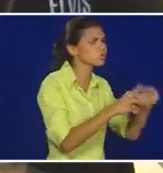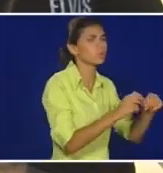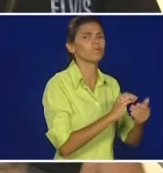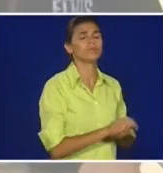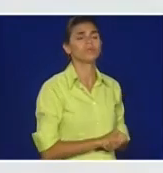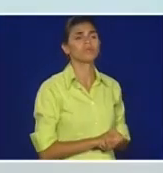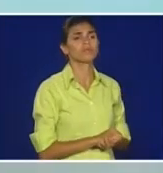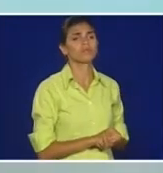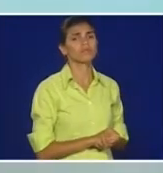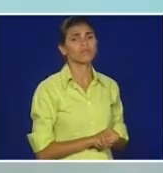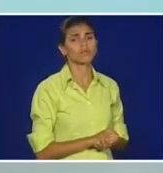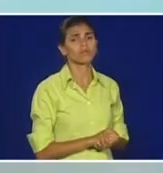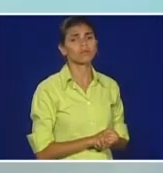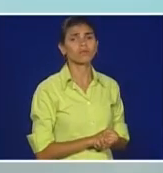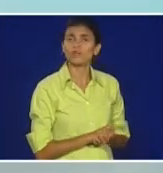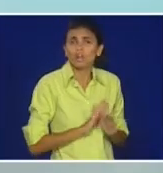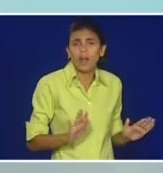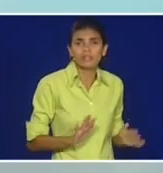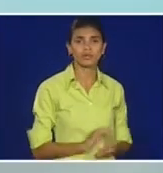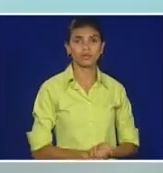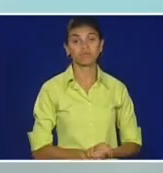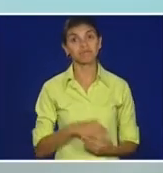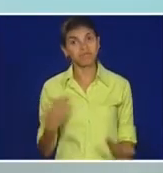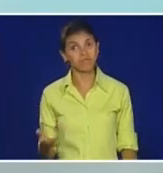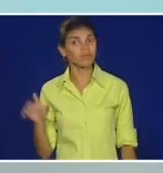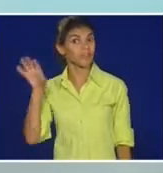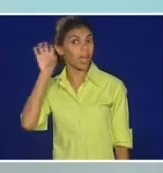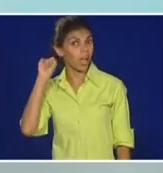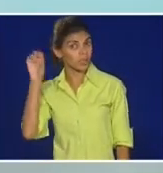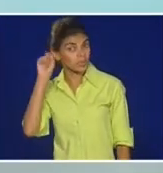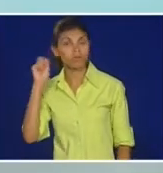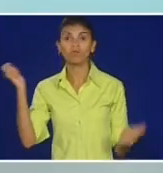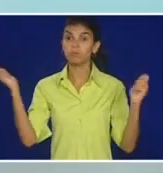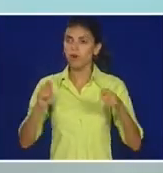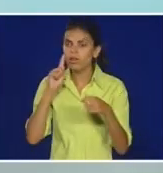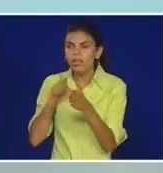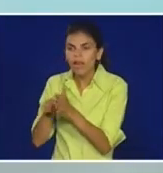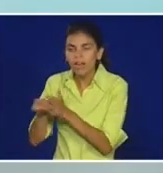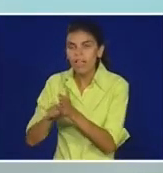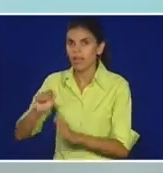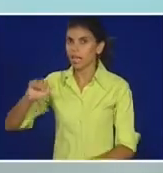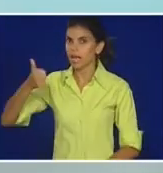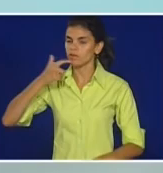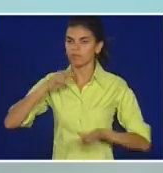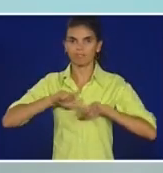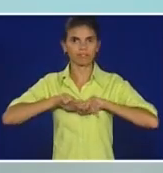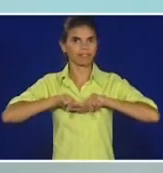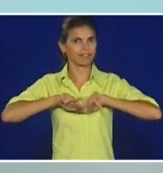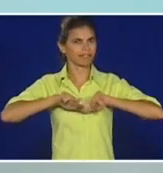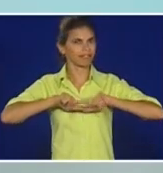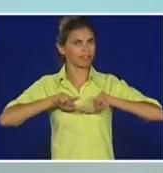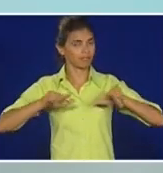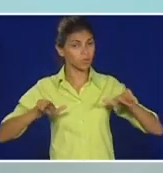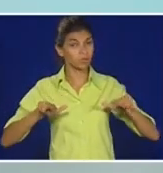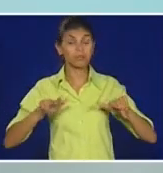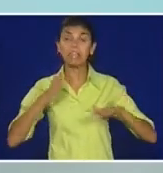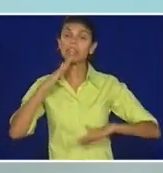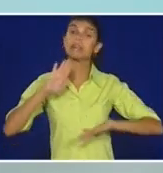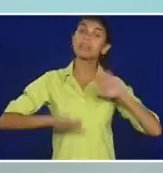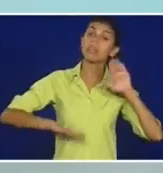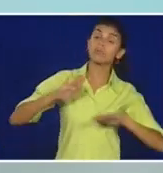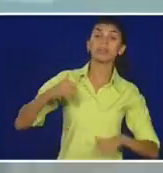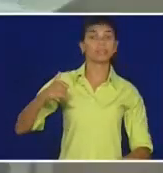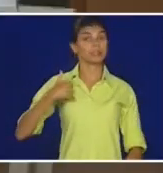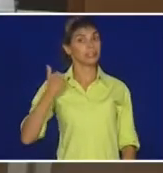é isso. A audição pode ser avaliada em diferentes técnicas audiométricas. Vai depender da idade e da